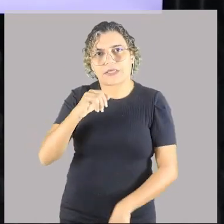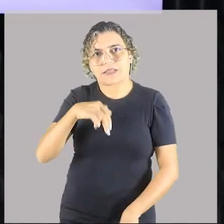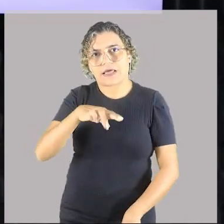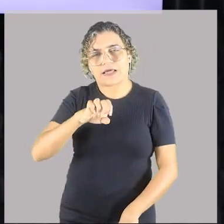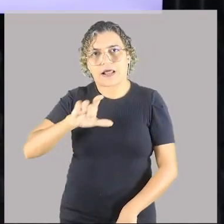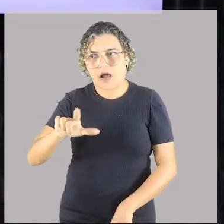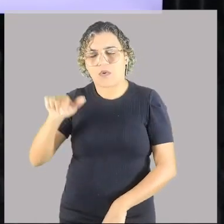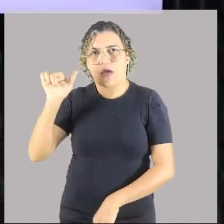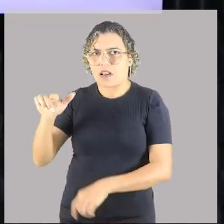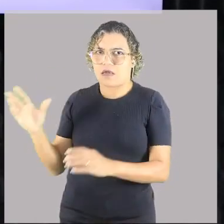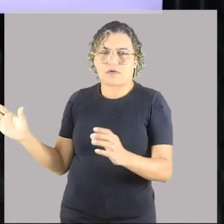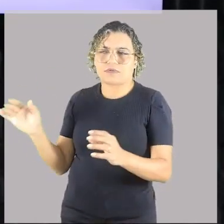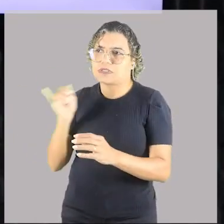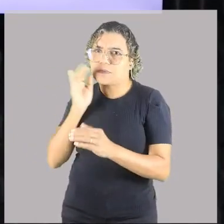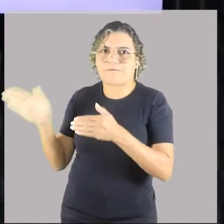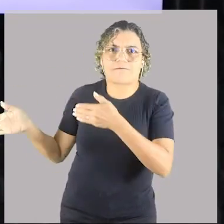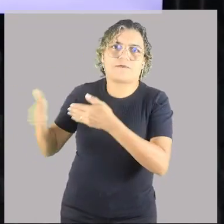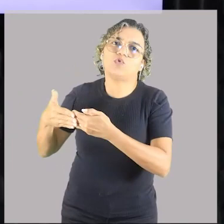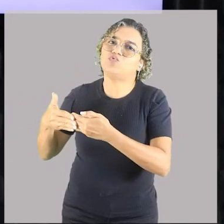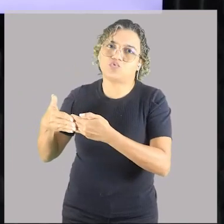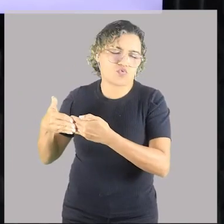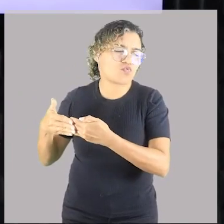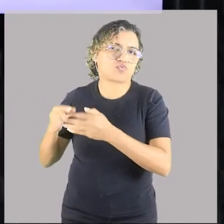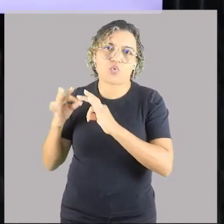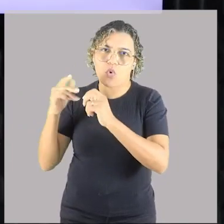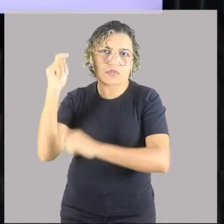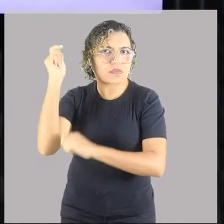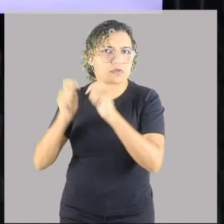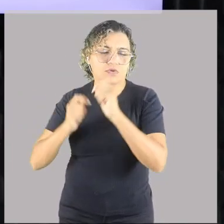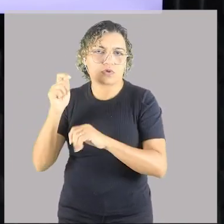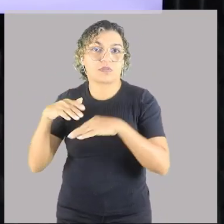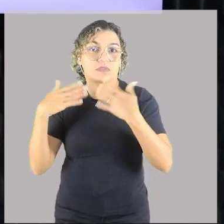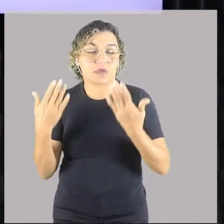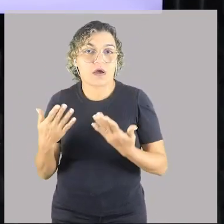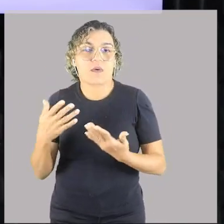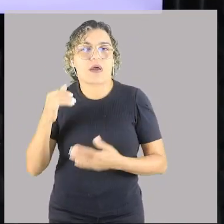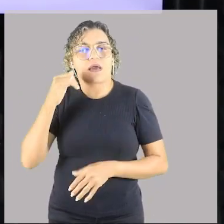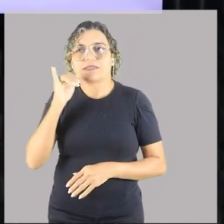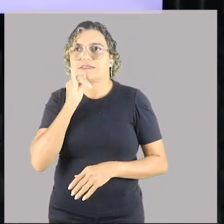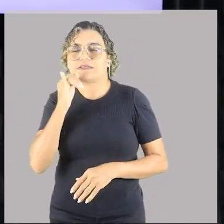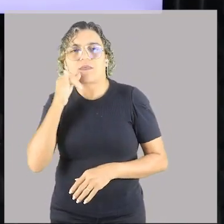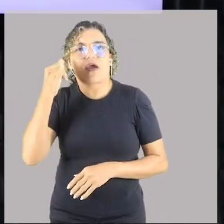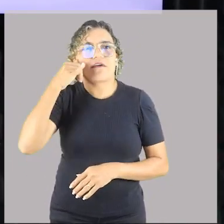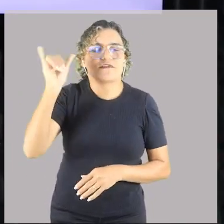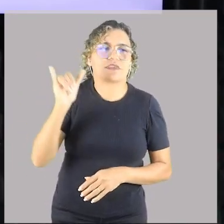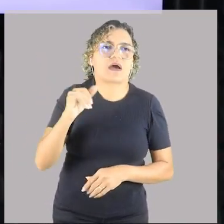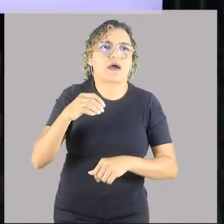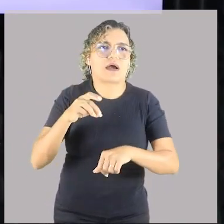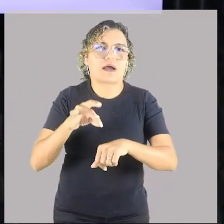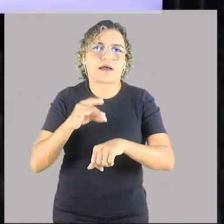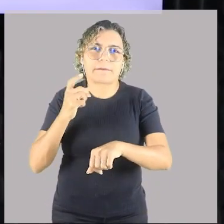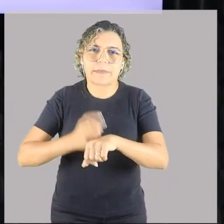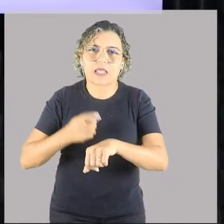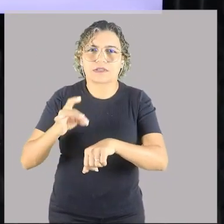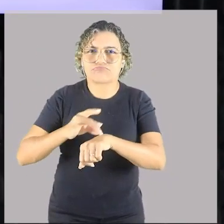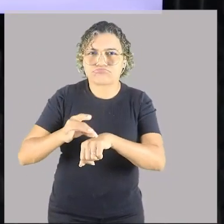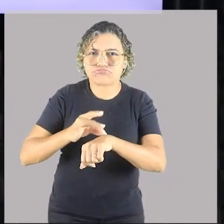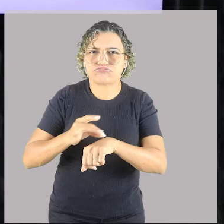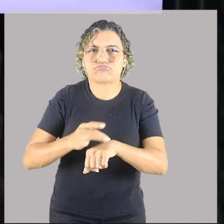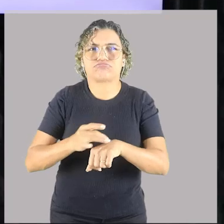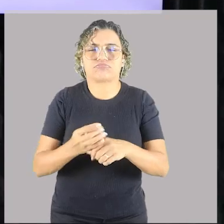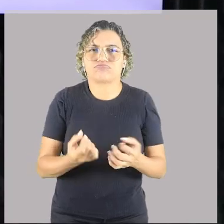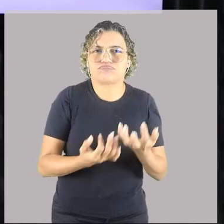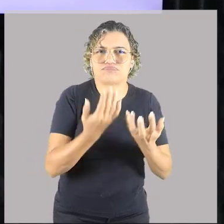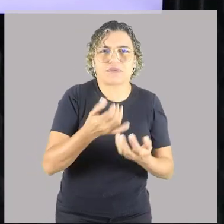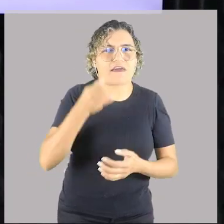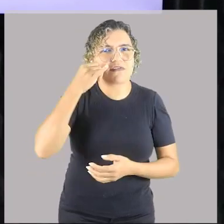forma, positiva. Então, o primeiro desafio é eliminar a queima de carvão, petróleo e de gás